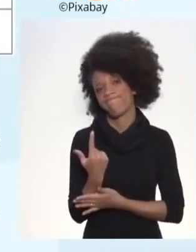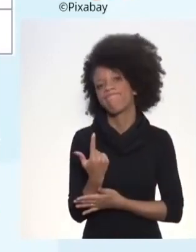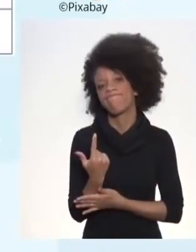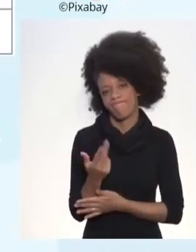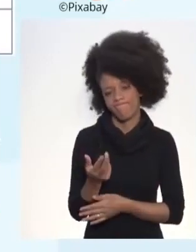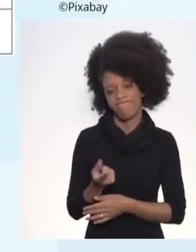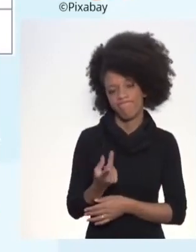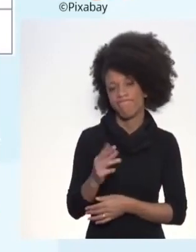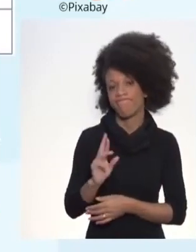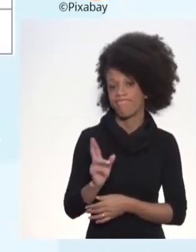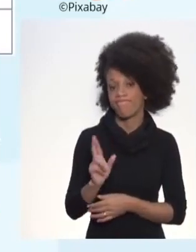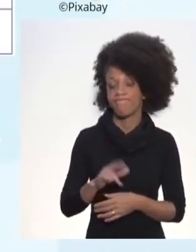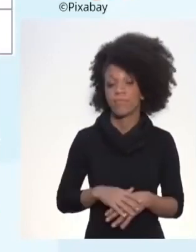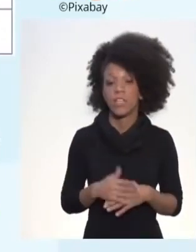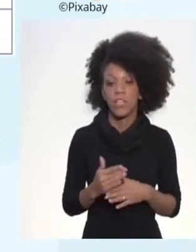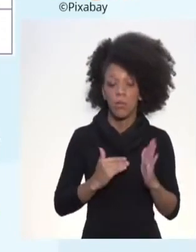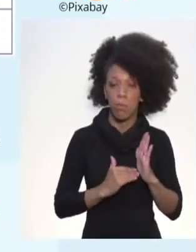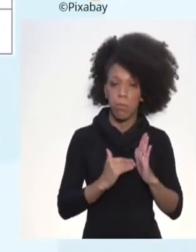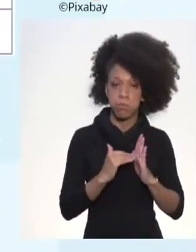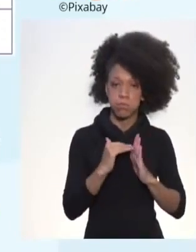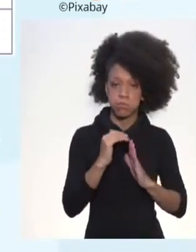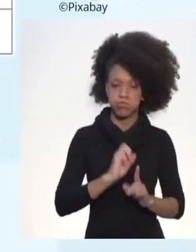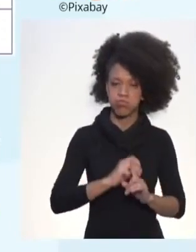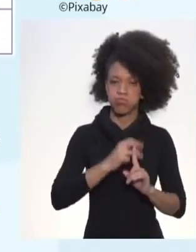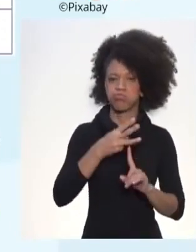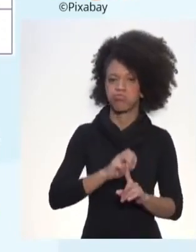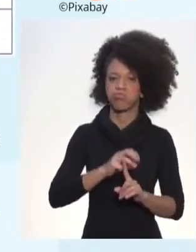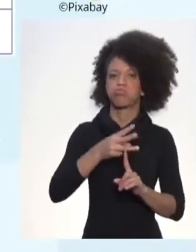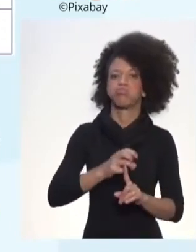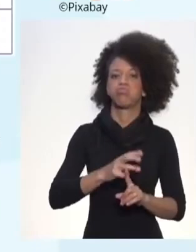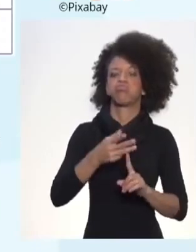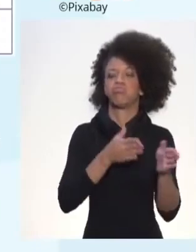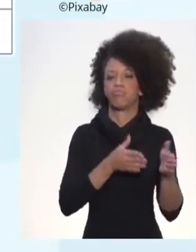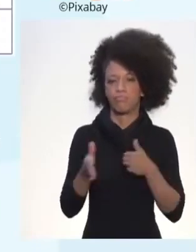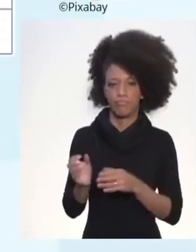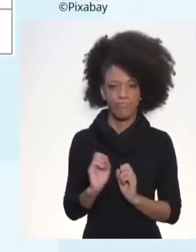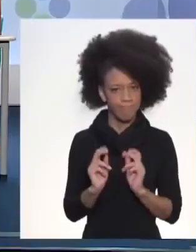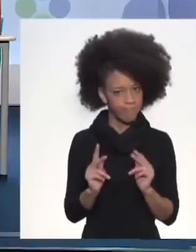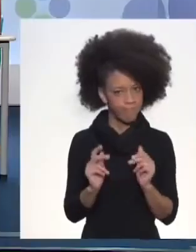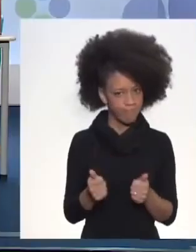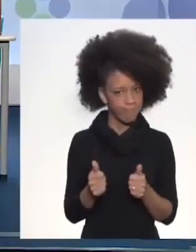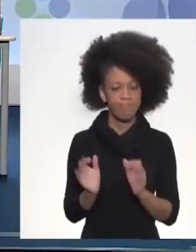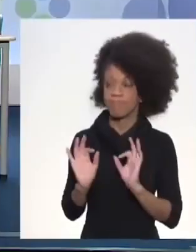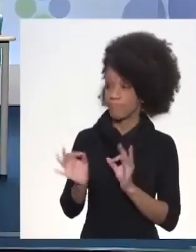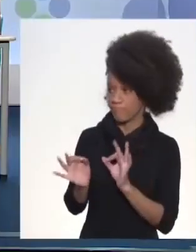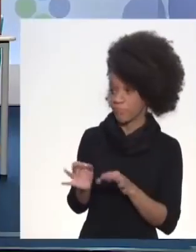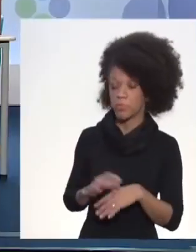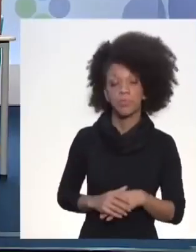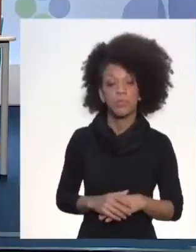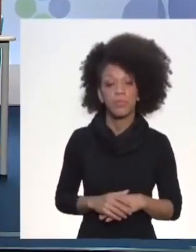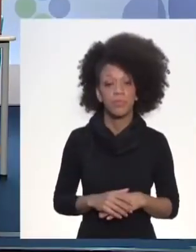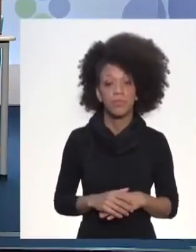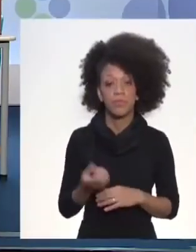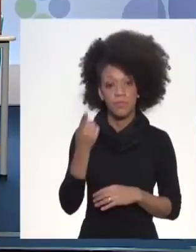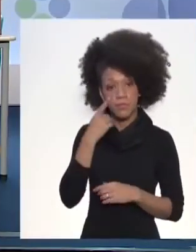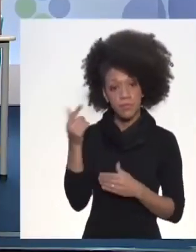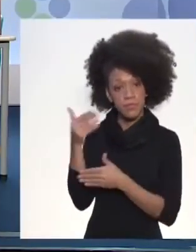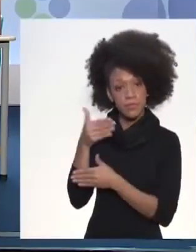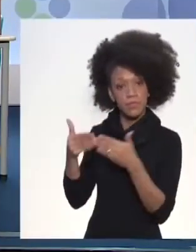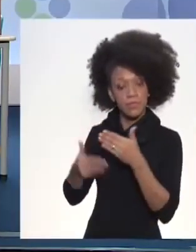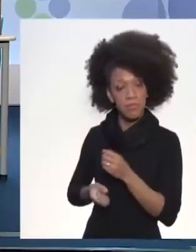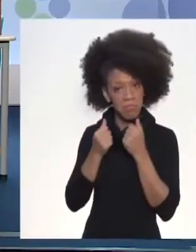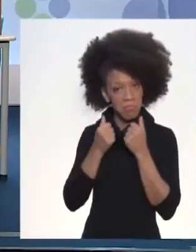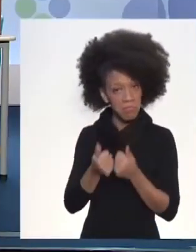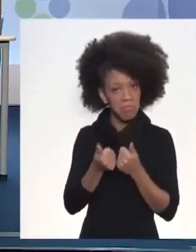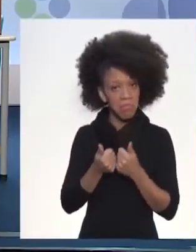por diante, o valor está sendo triplicado. Assim, proporcionalmente. Tudo bem? Perfeito. Beleza? Ótimo. Olha lá, o pessoal mandou super